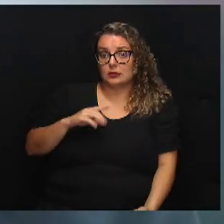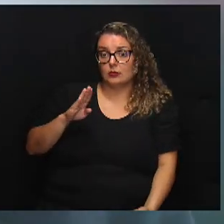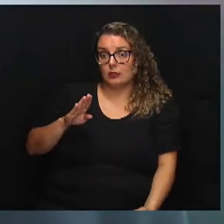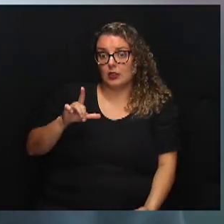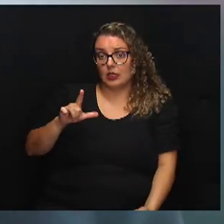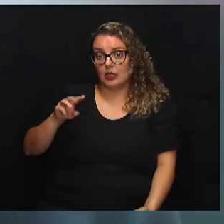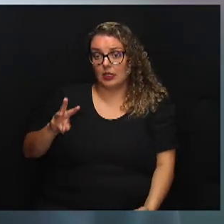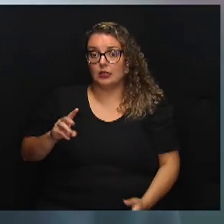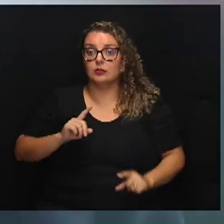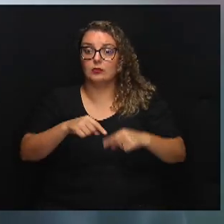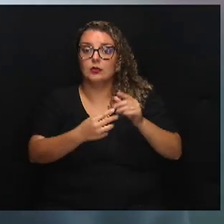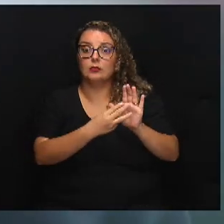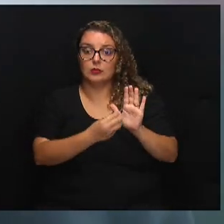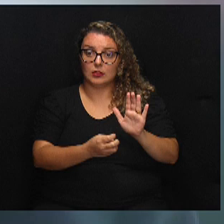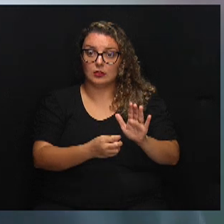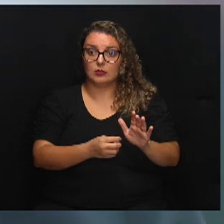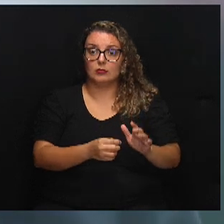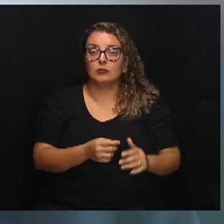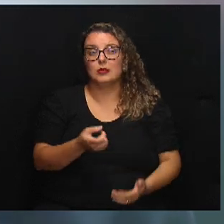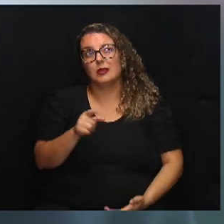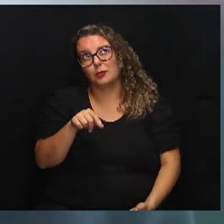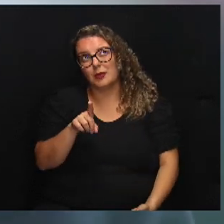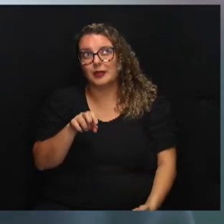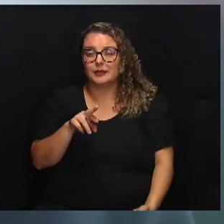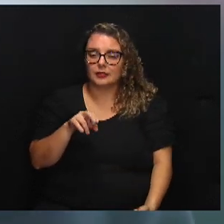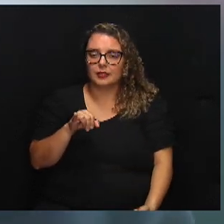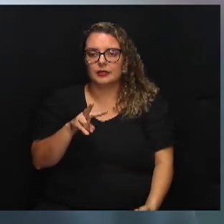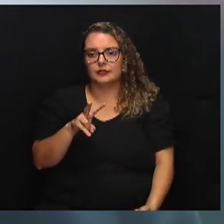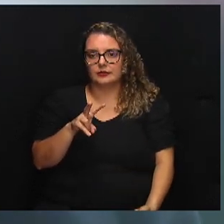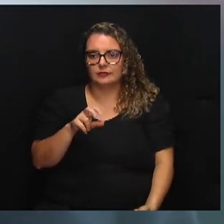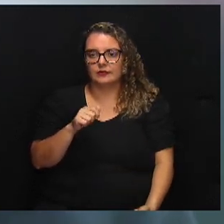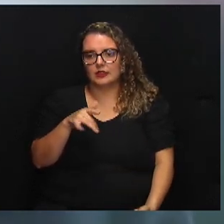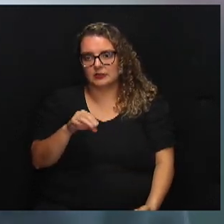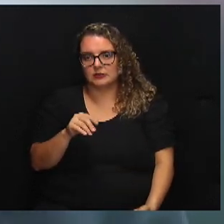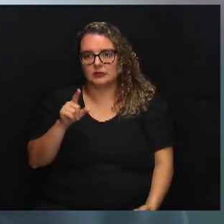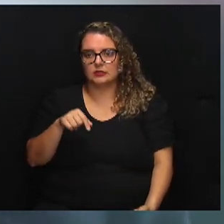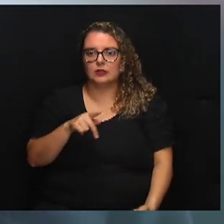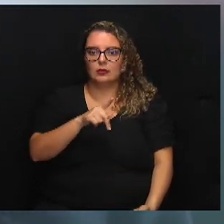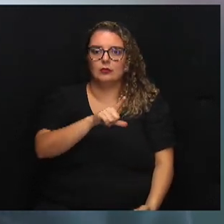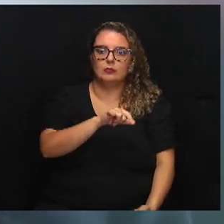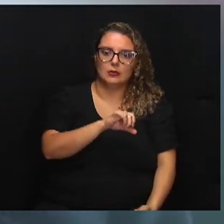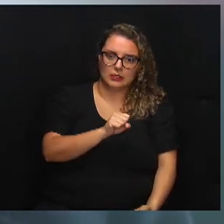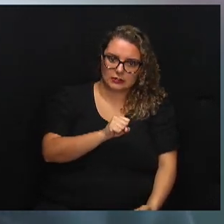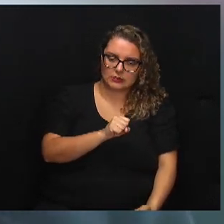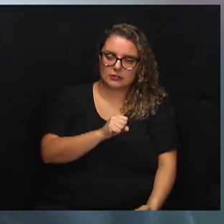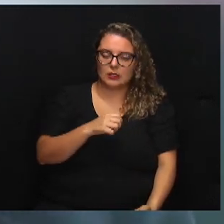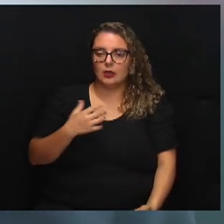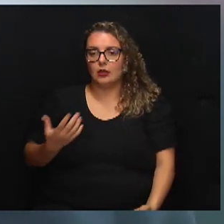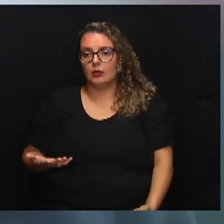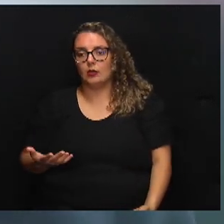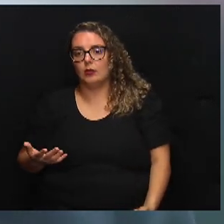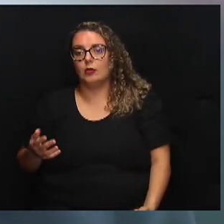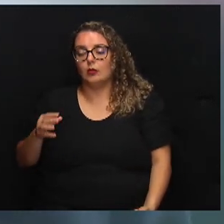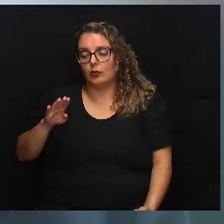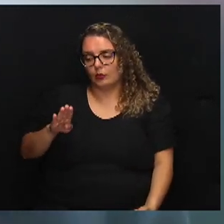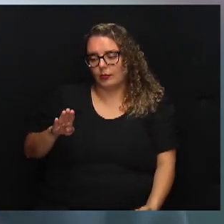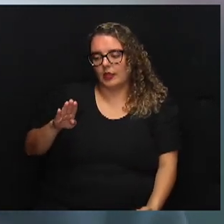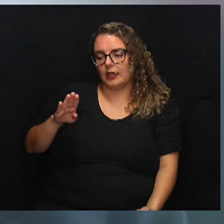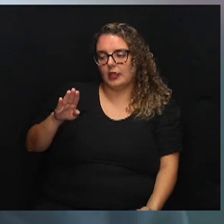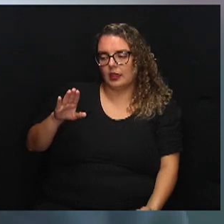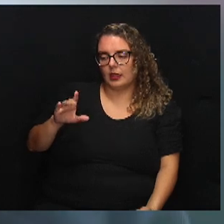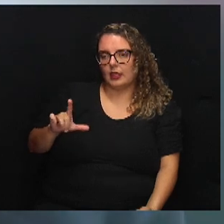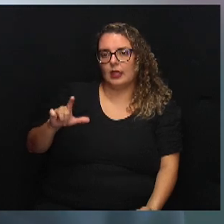um outro método que é uma derivação desse método que é o Bliss. O método BLW seria dar